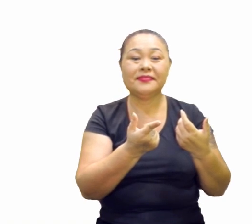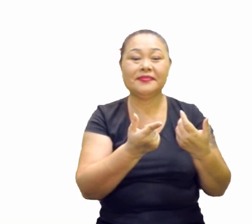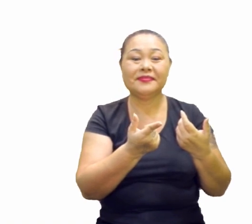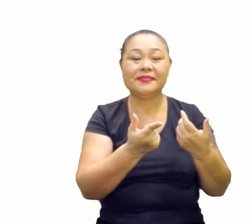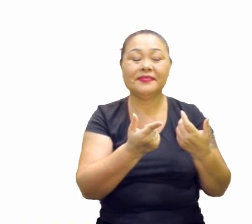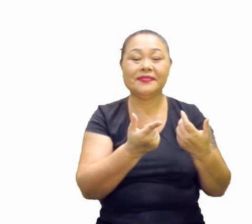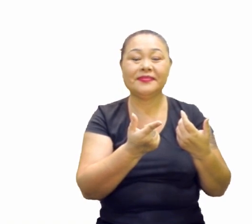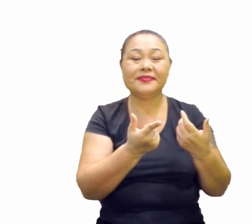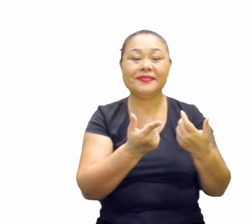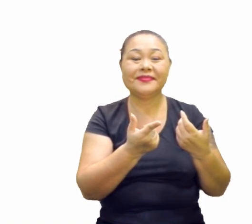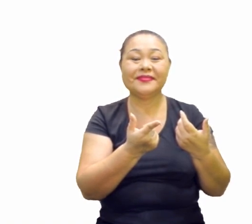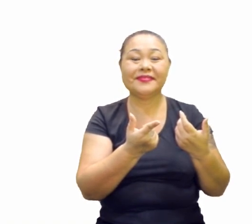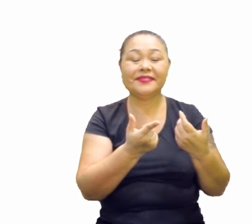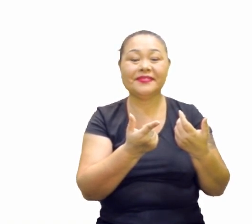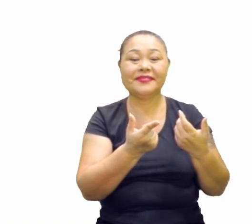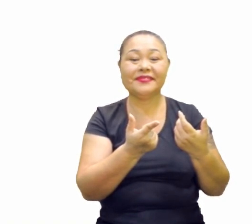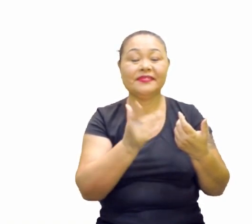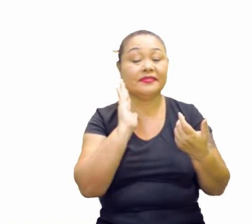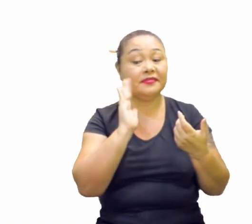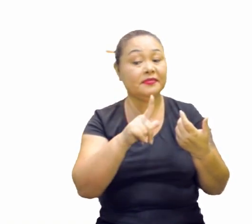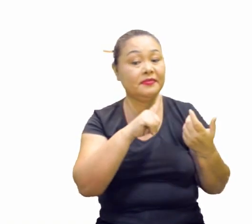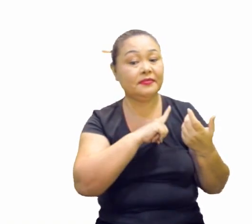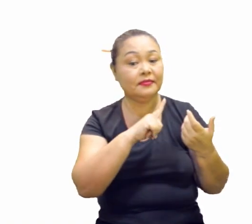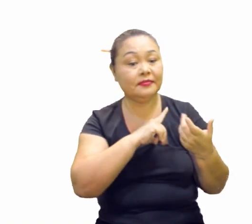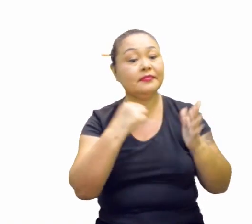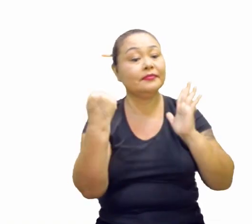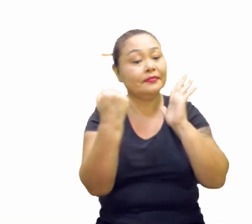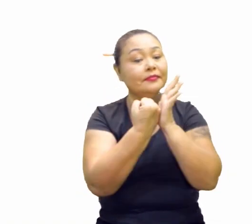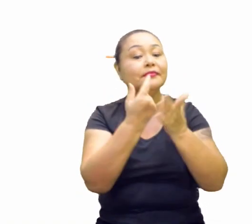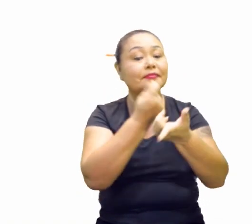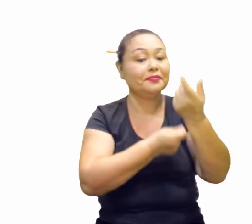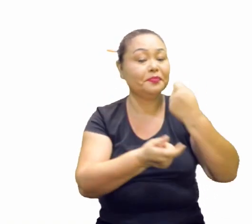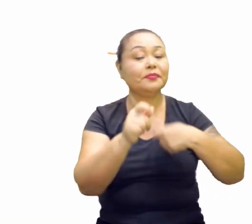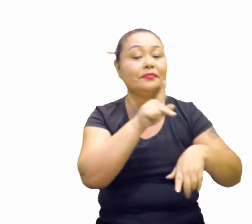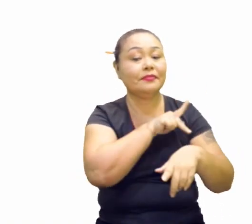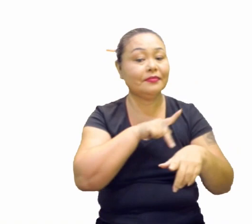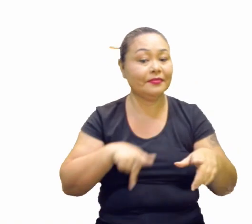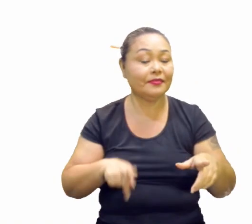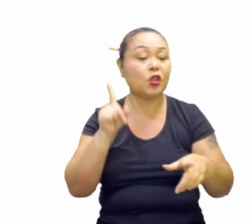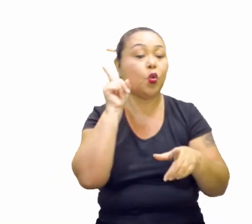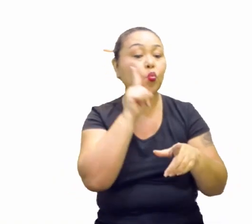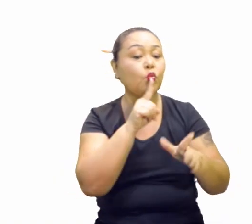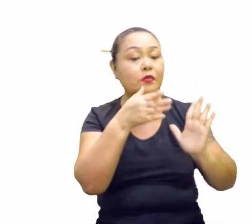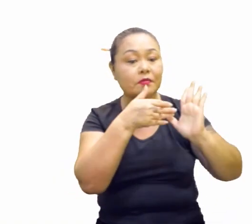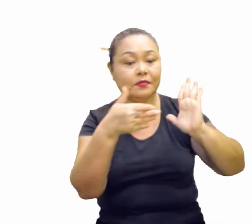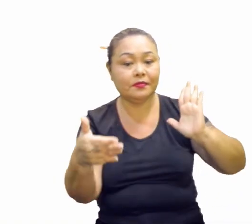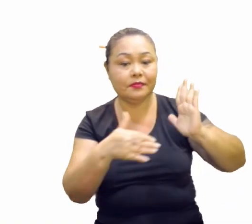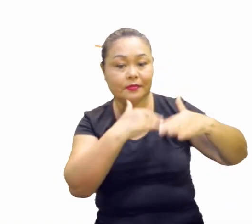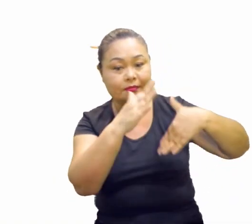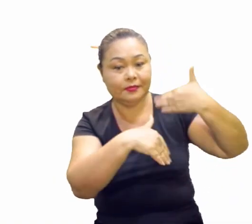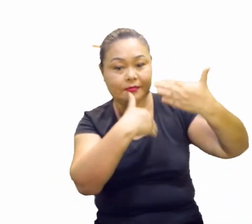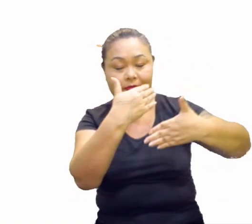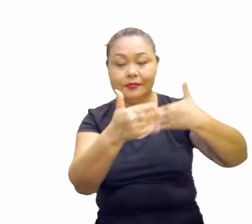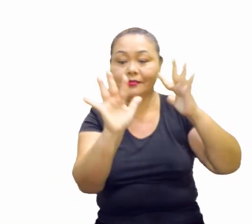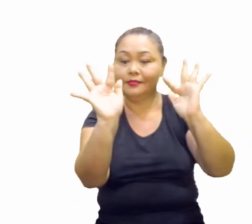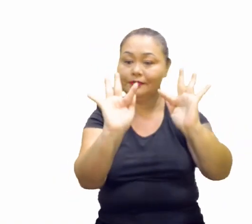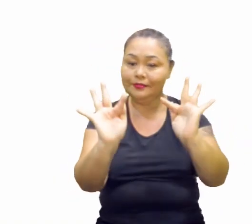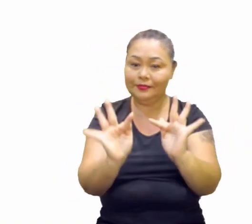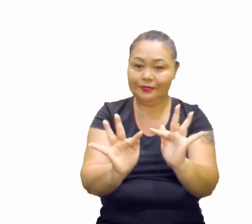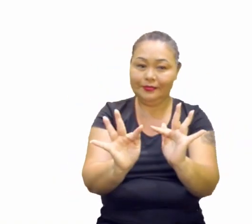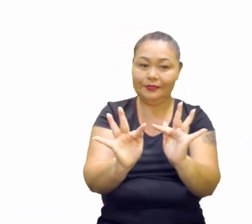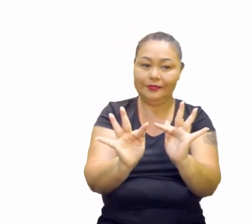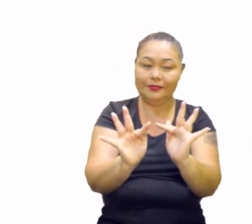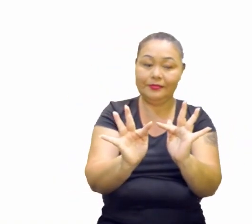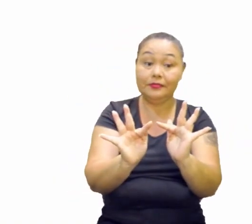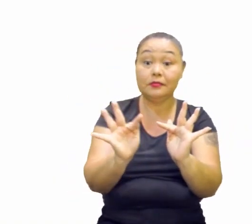talvez já tinha marcado a administração dos presidentes estadunidenses durante a prosperidade dos anos felizes. O New